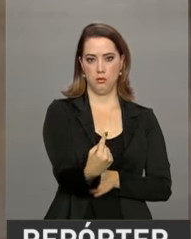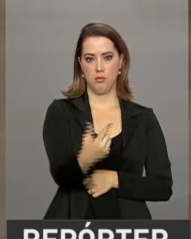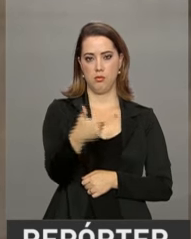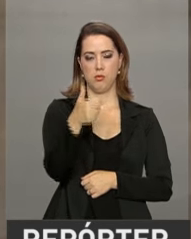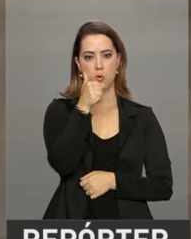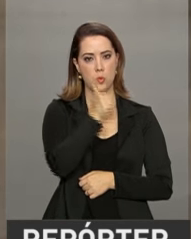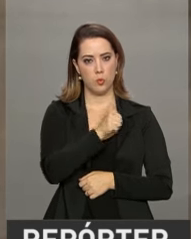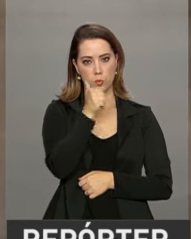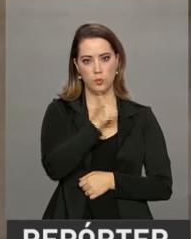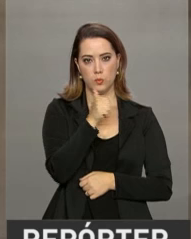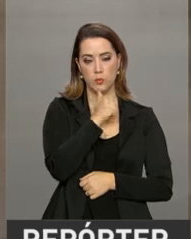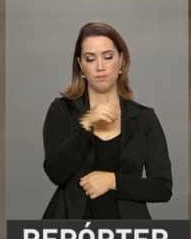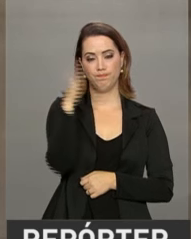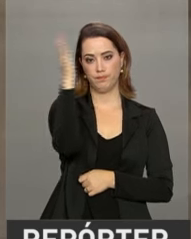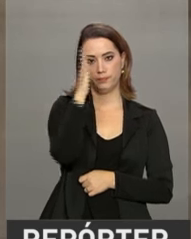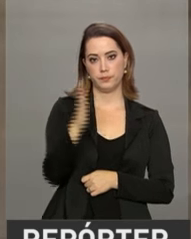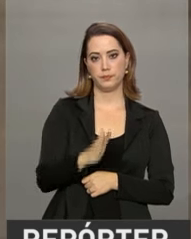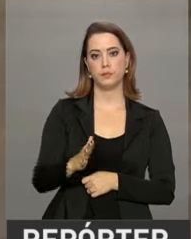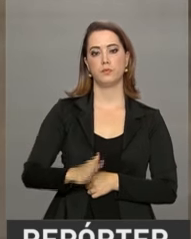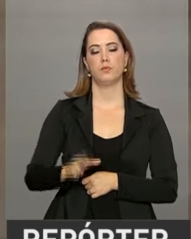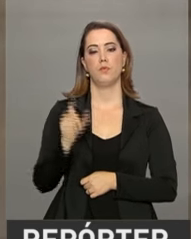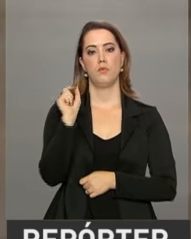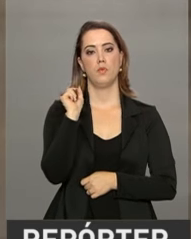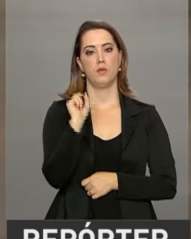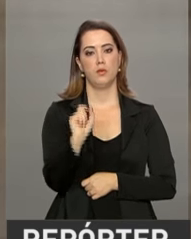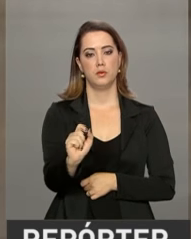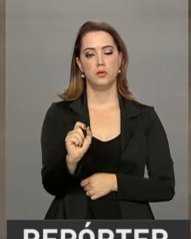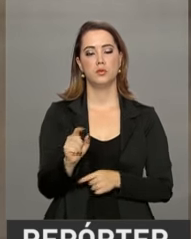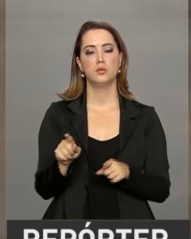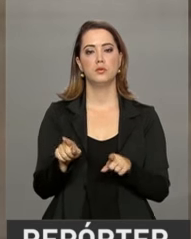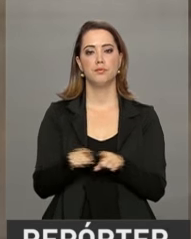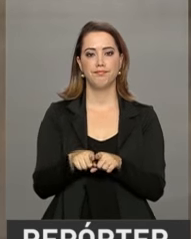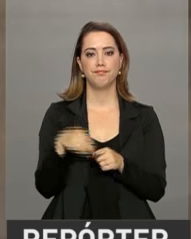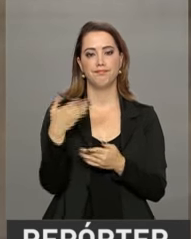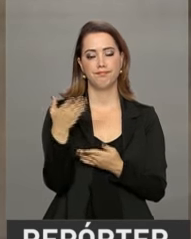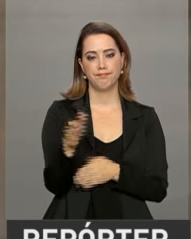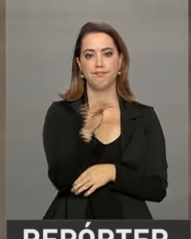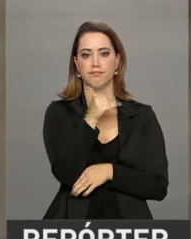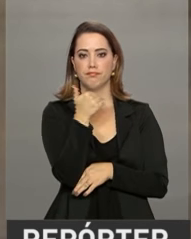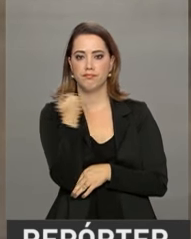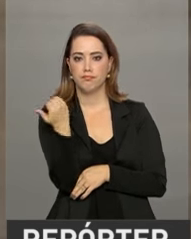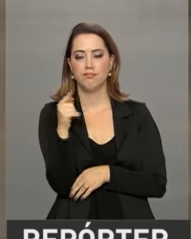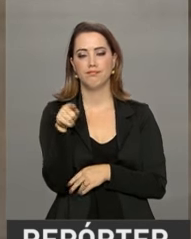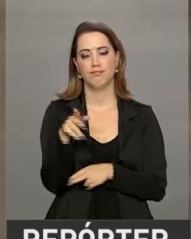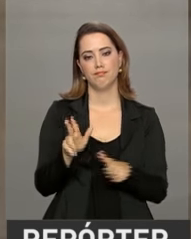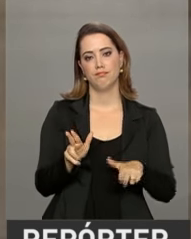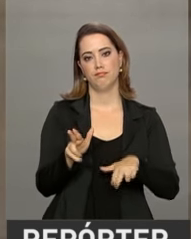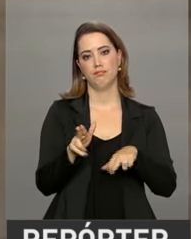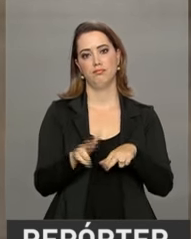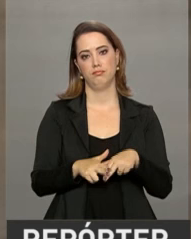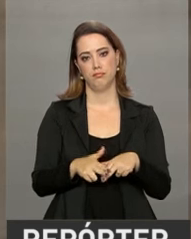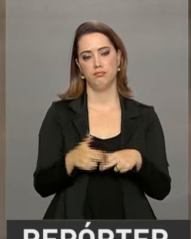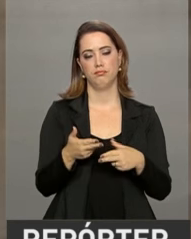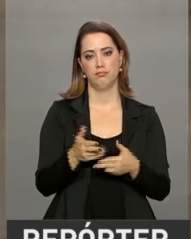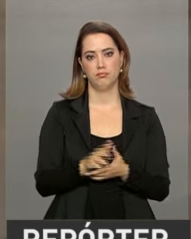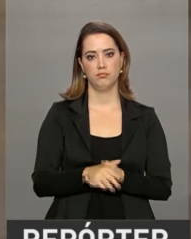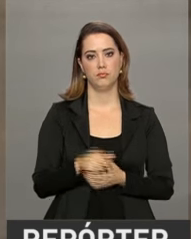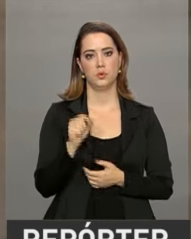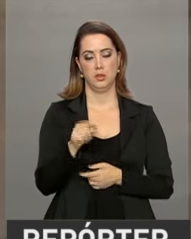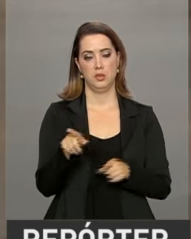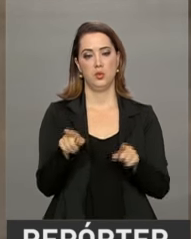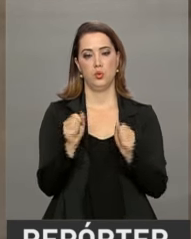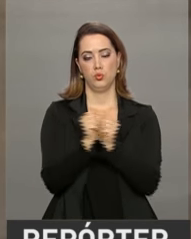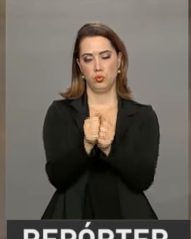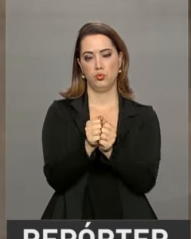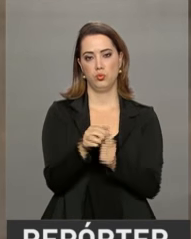brasileira Elizabeth Cristina de Assis Ribeiro. Portanto, ela teria falecido aí nesse ataque. A filha